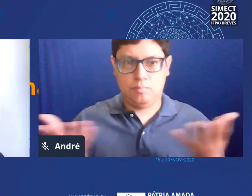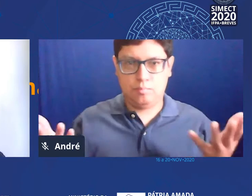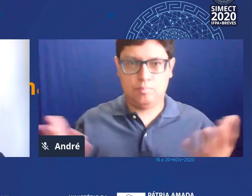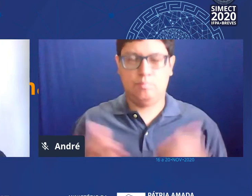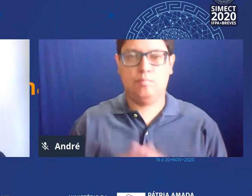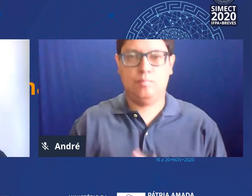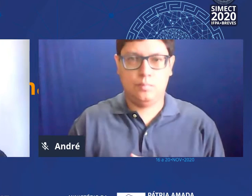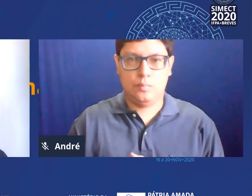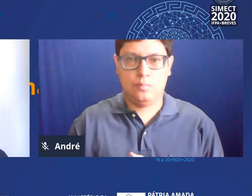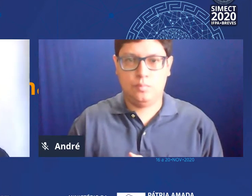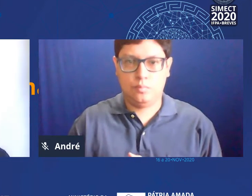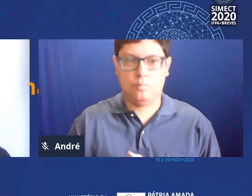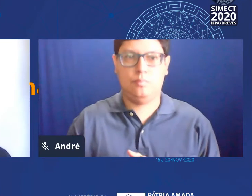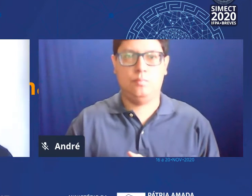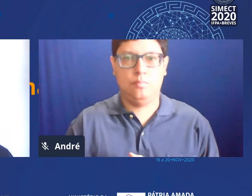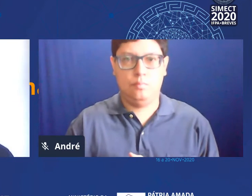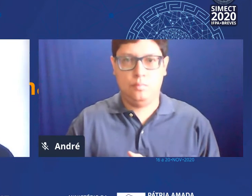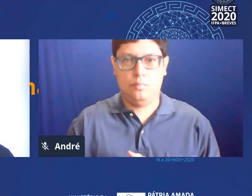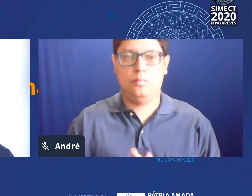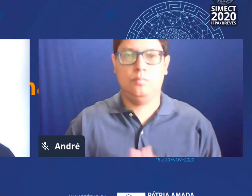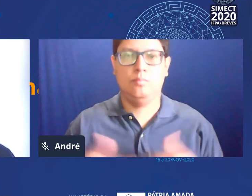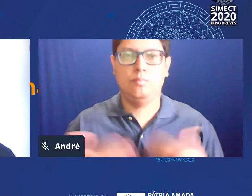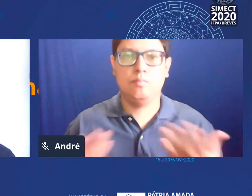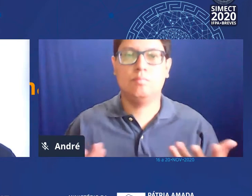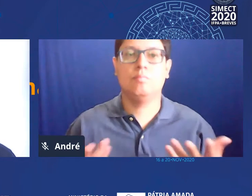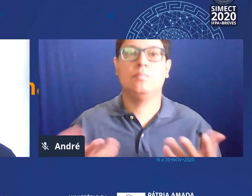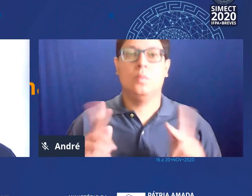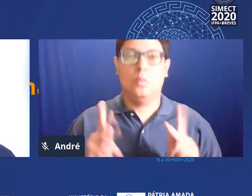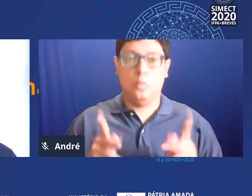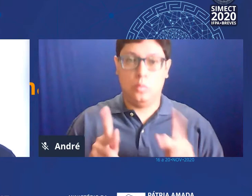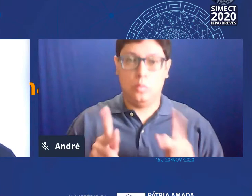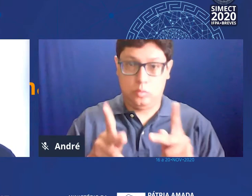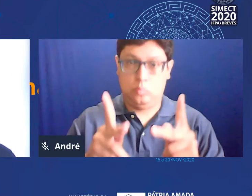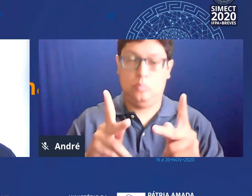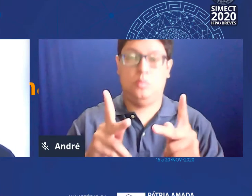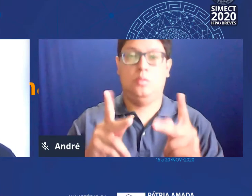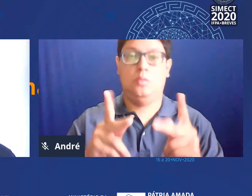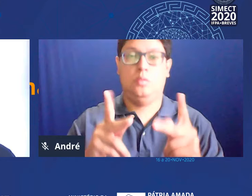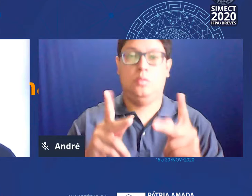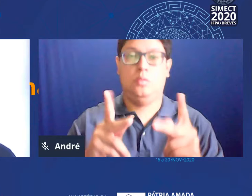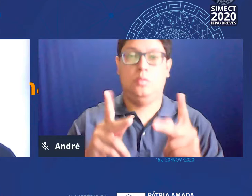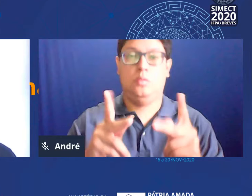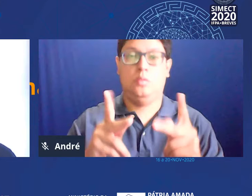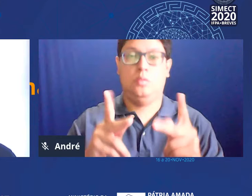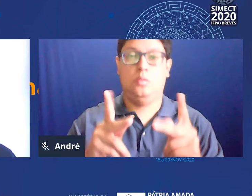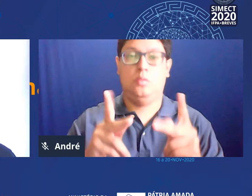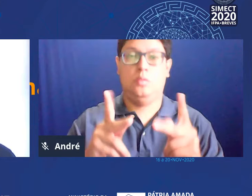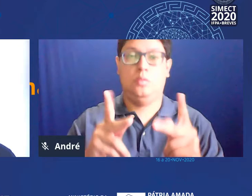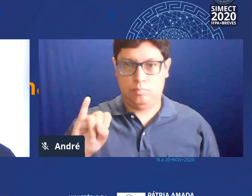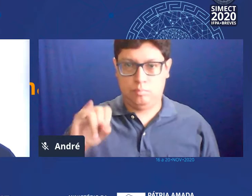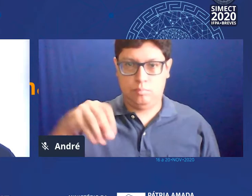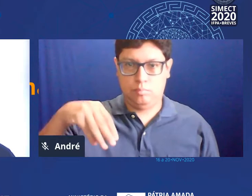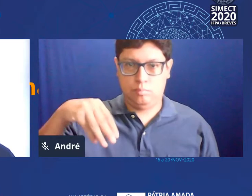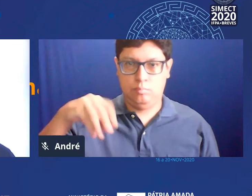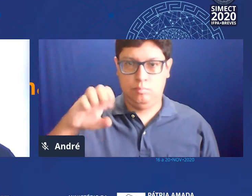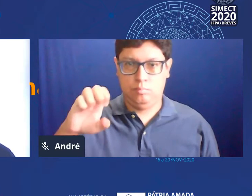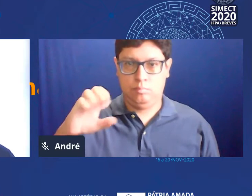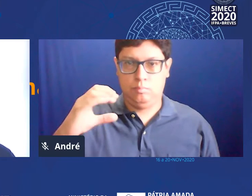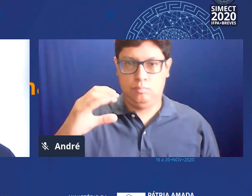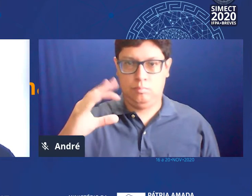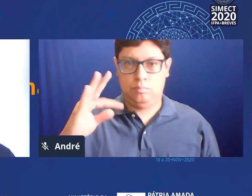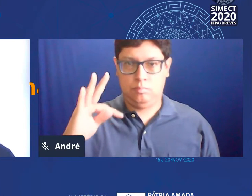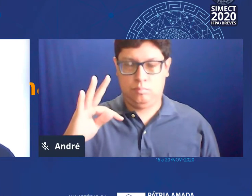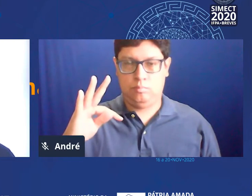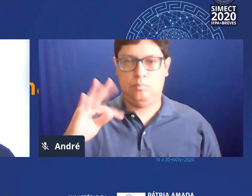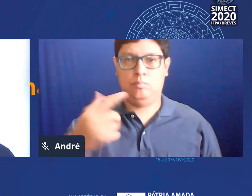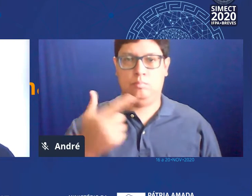Então, dando continuidade à nossa programação do CIMEPT 2020, né, vamos